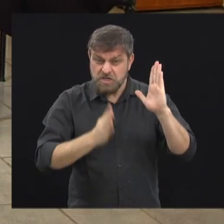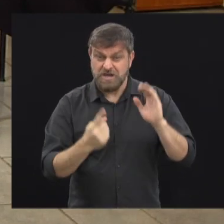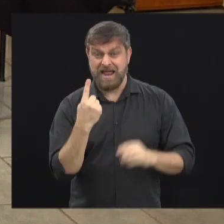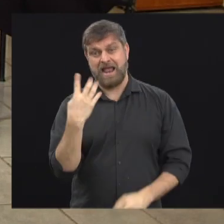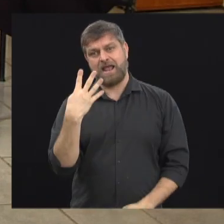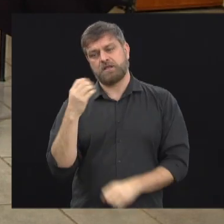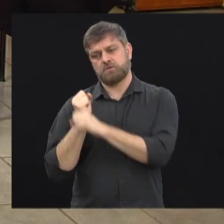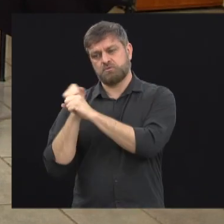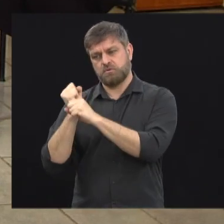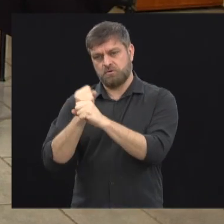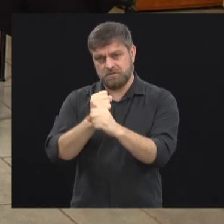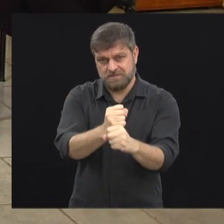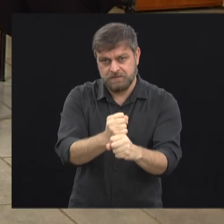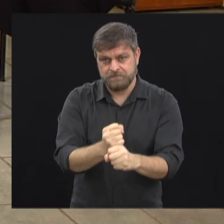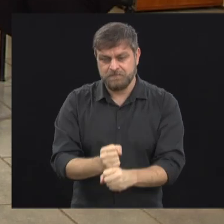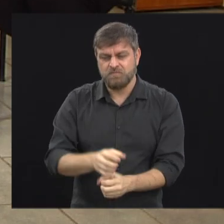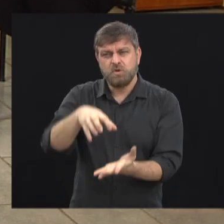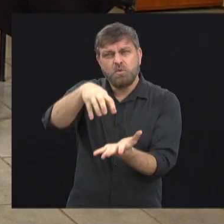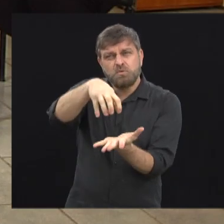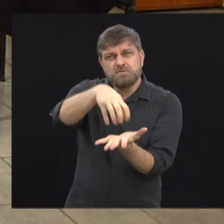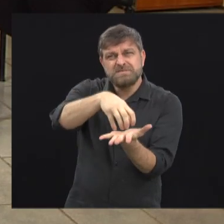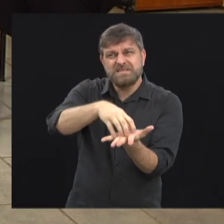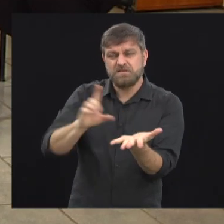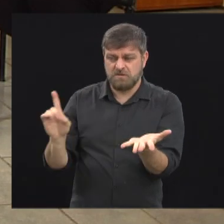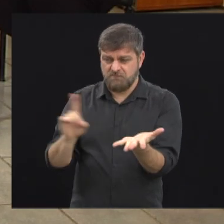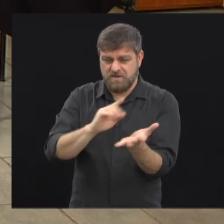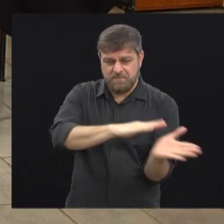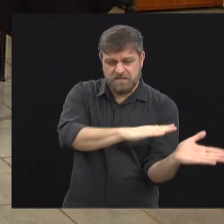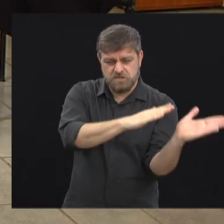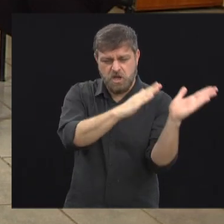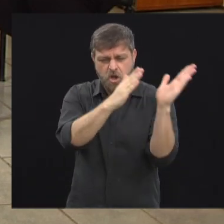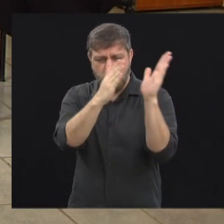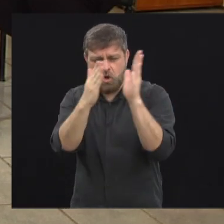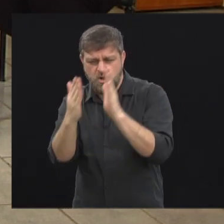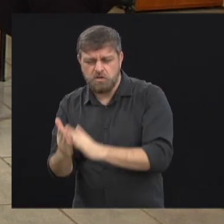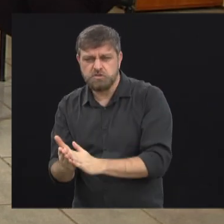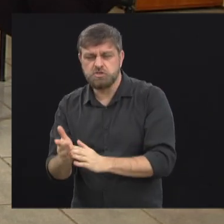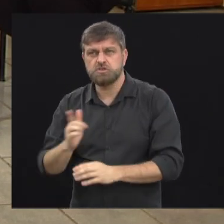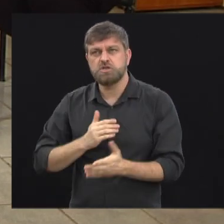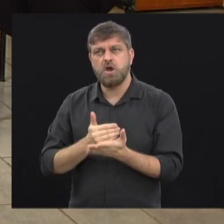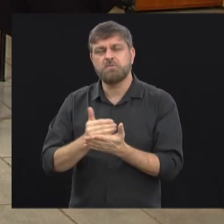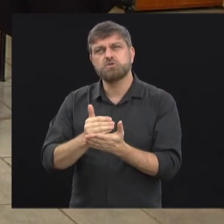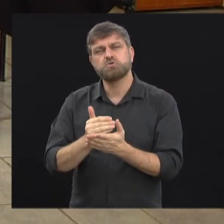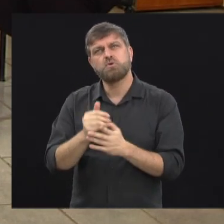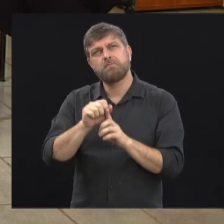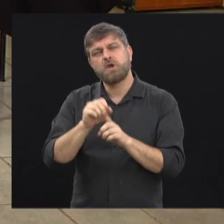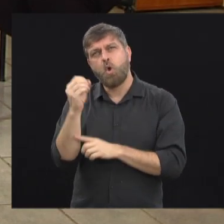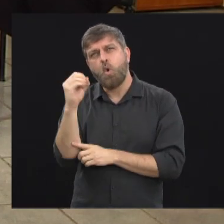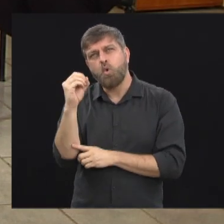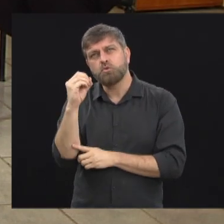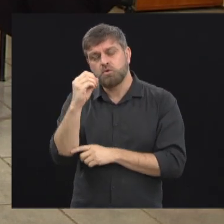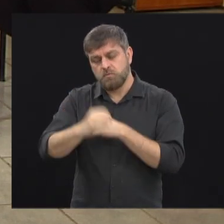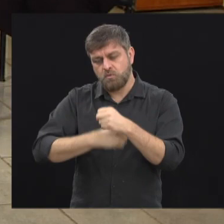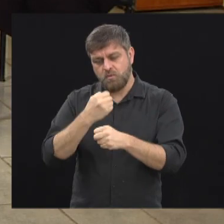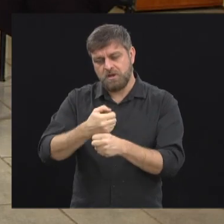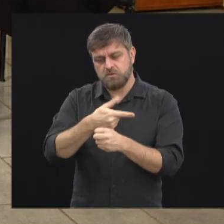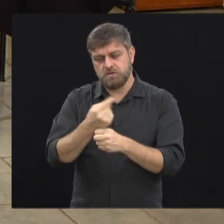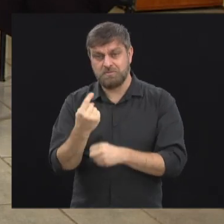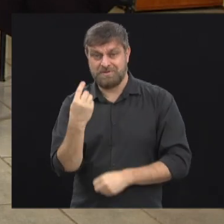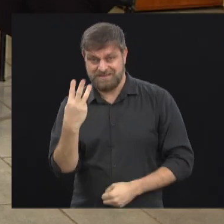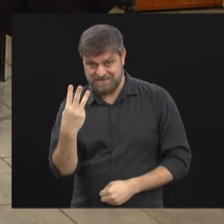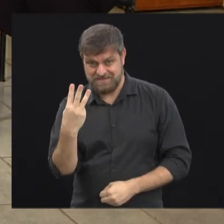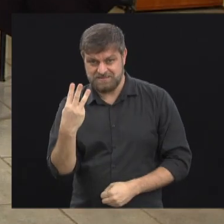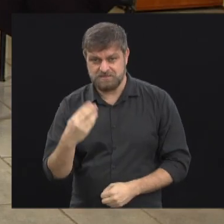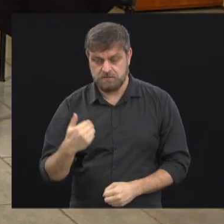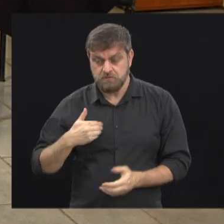14 anos. O Centro Dia está, acho que há 5 anos, né, Olímpia? Isso, desde outubro de 2013. Foi